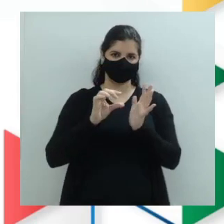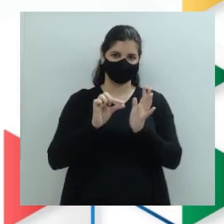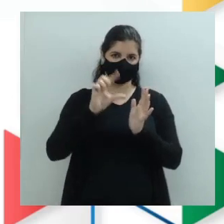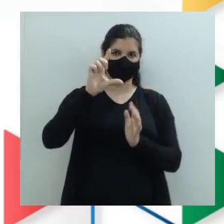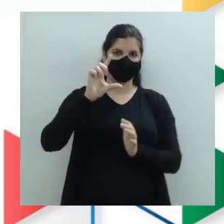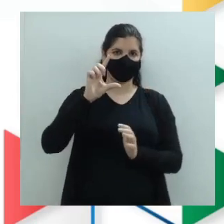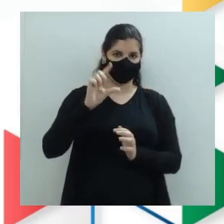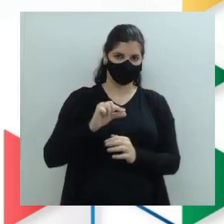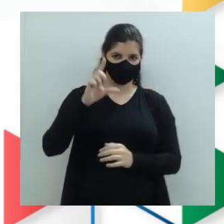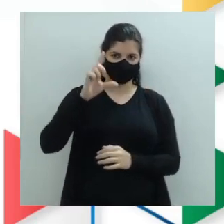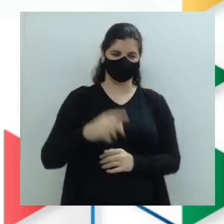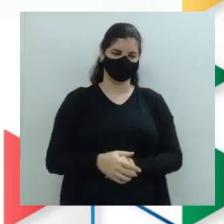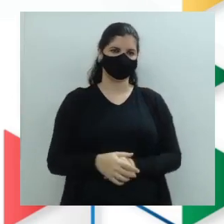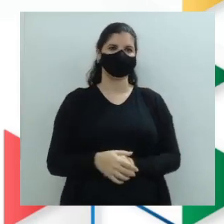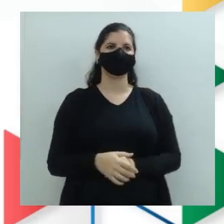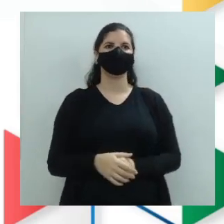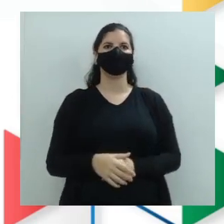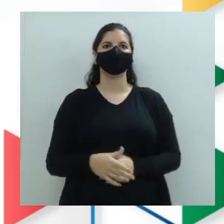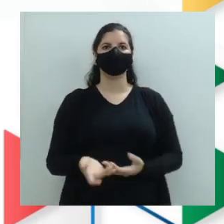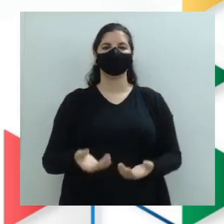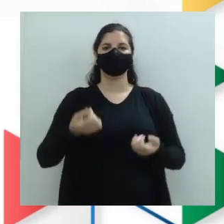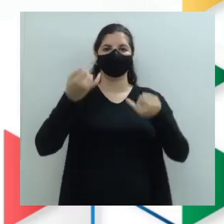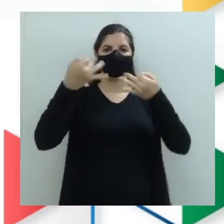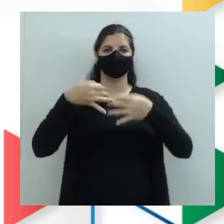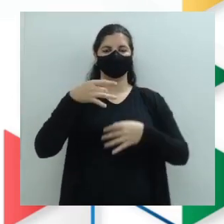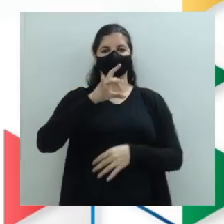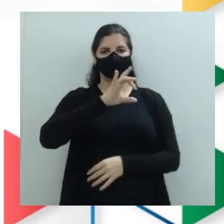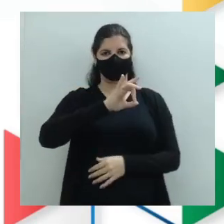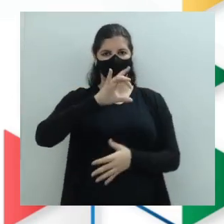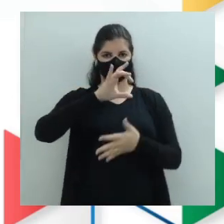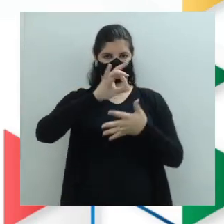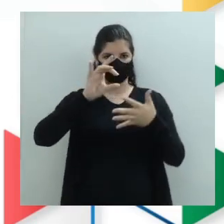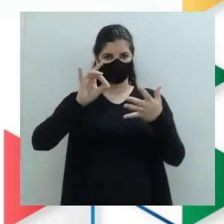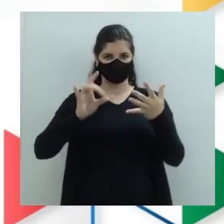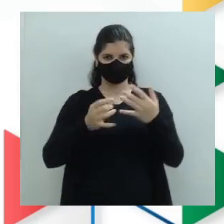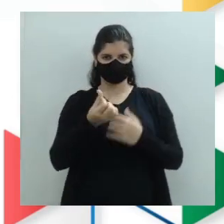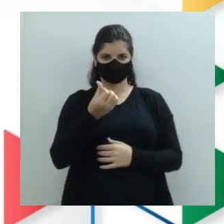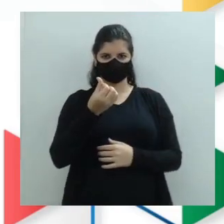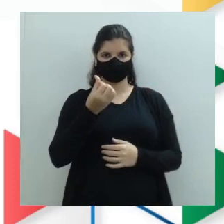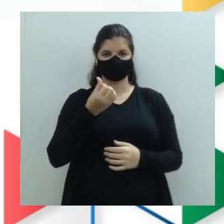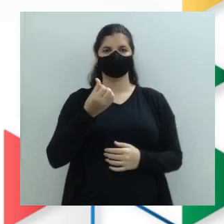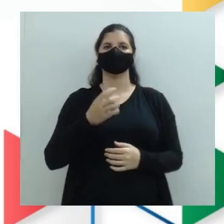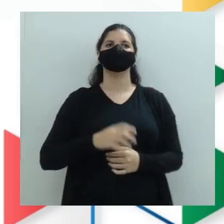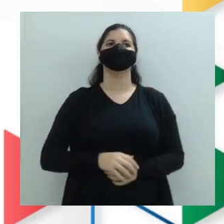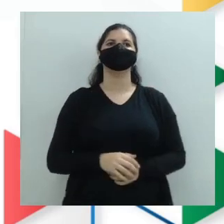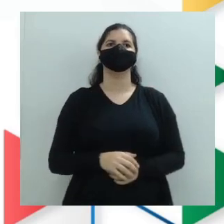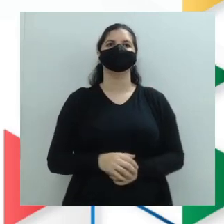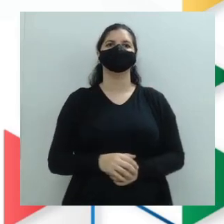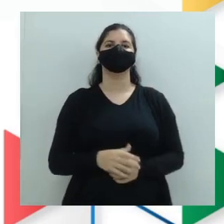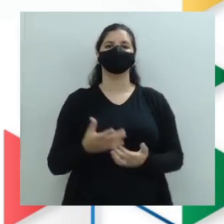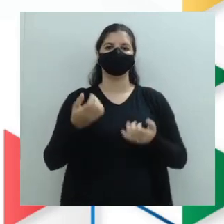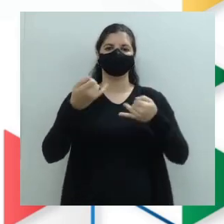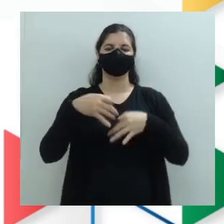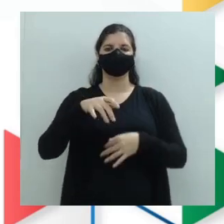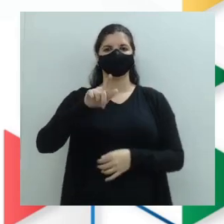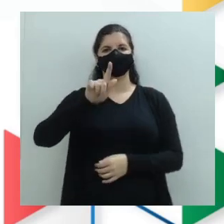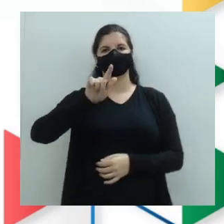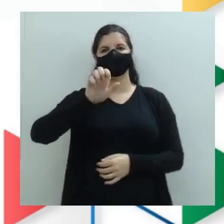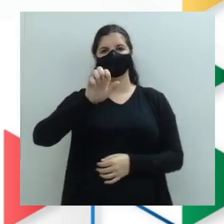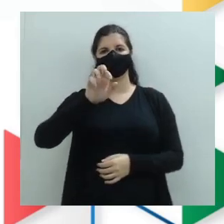o interruptor. Bora falar sobre cada um especificamente. Quando eu falo